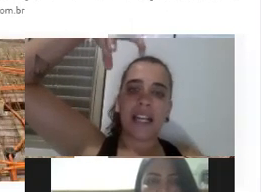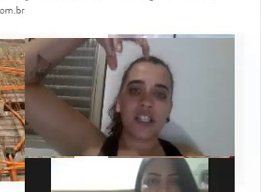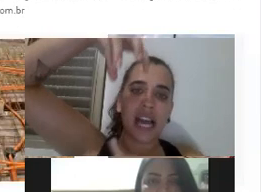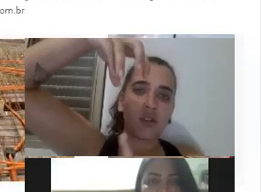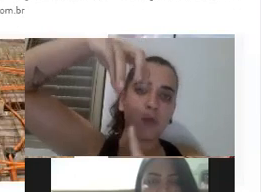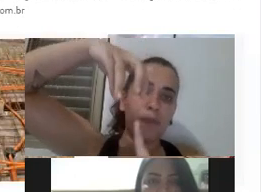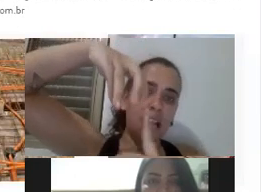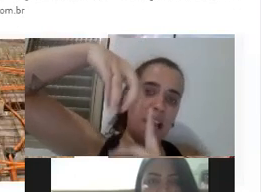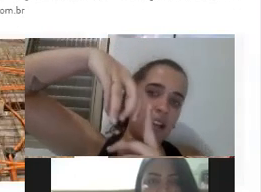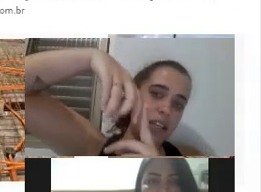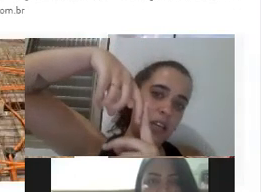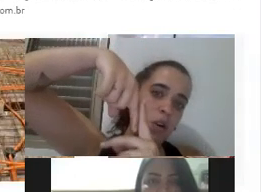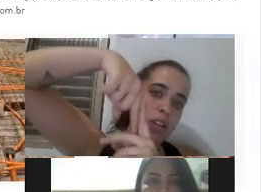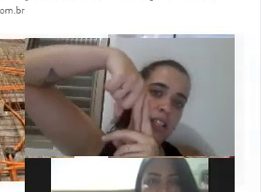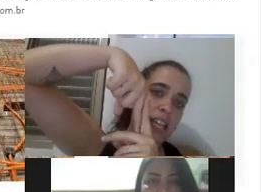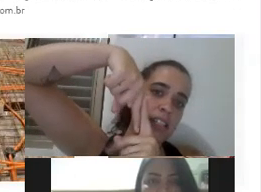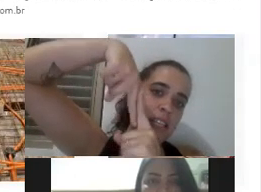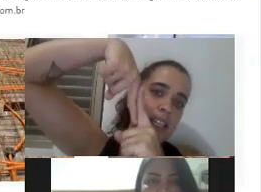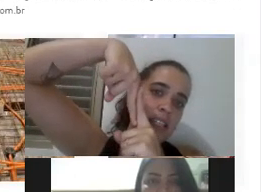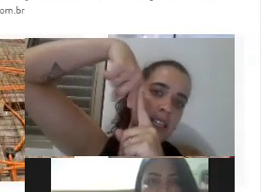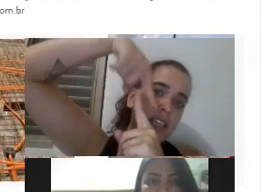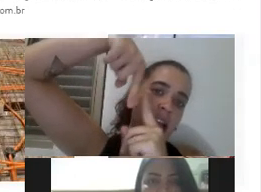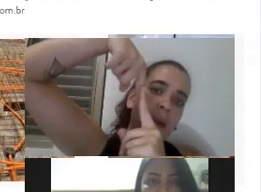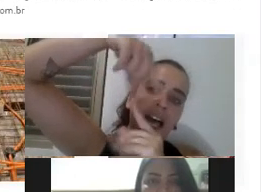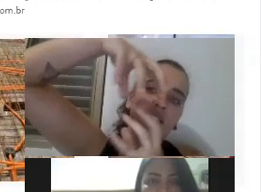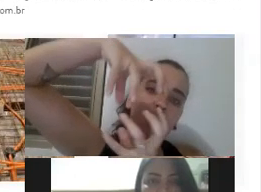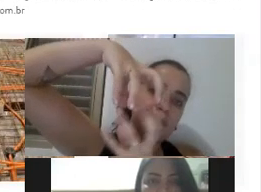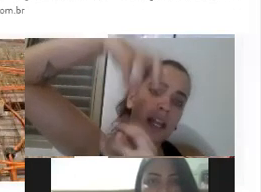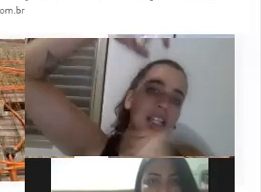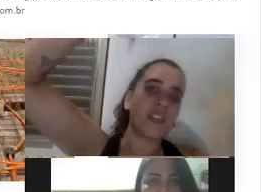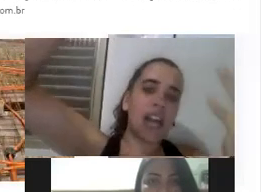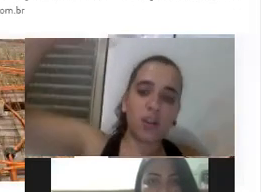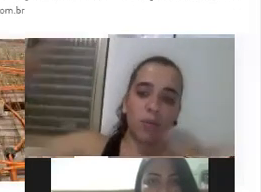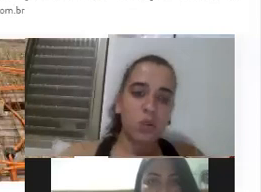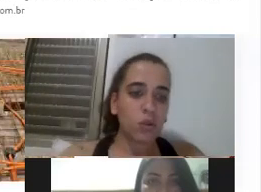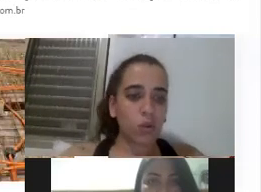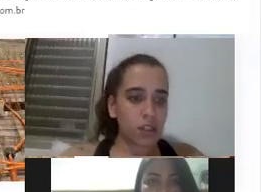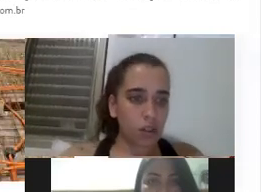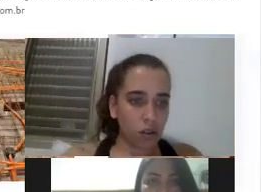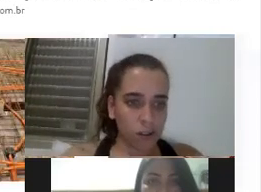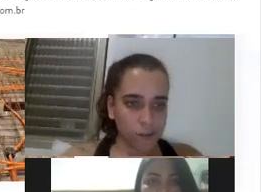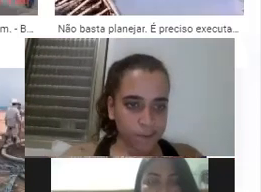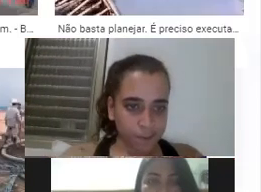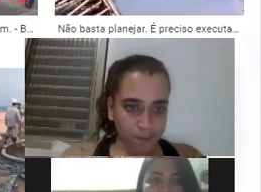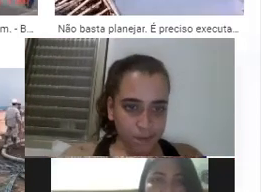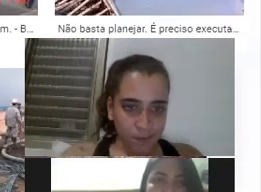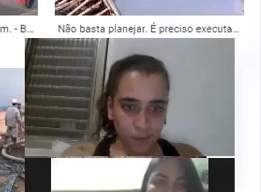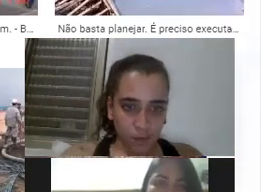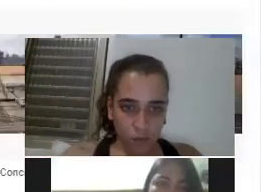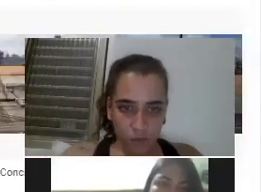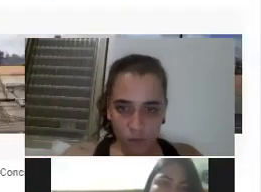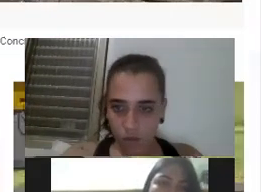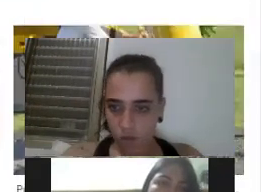a malha de aço do pilar, encosta nessa aí assim e amarra as duas para elas virarem uma estrutura só.